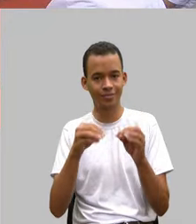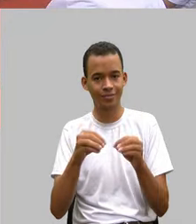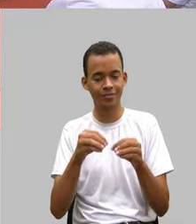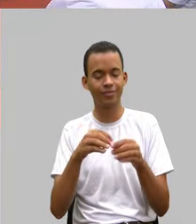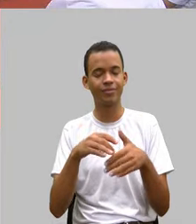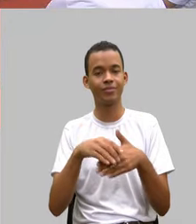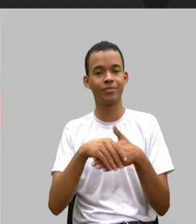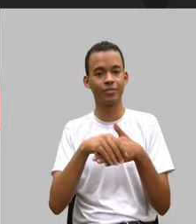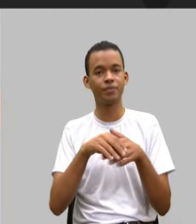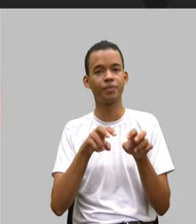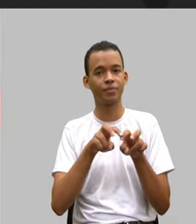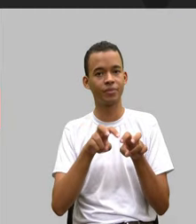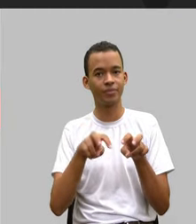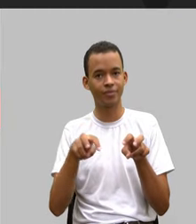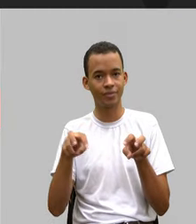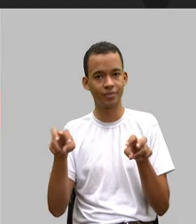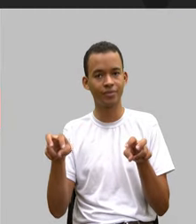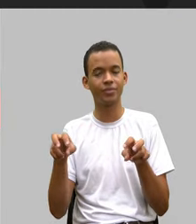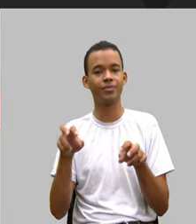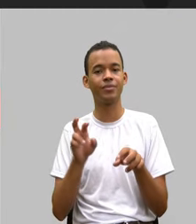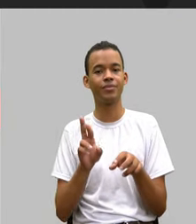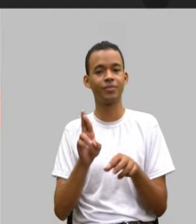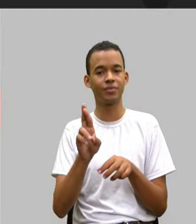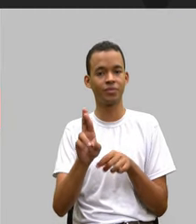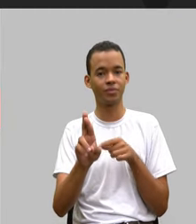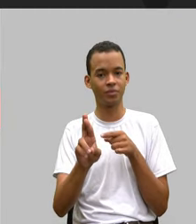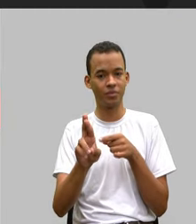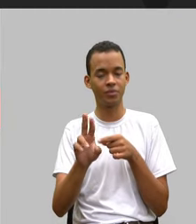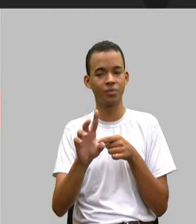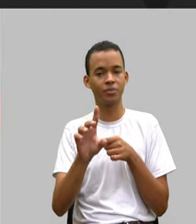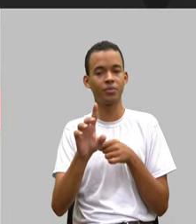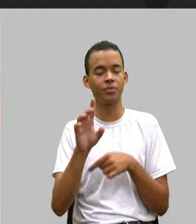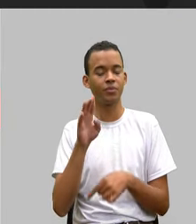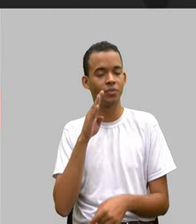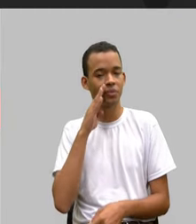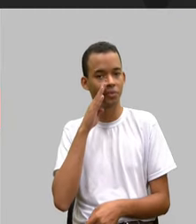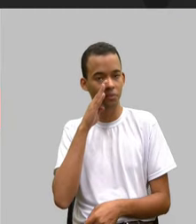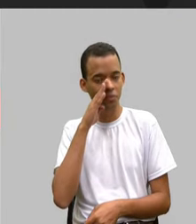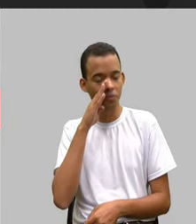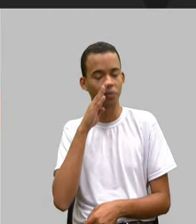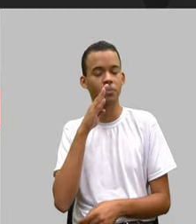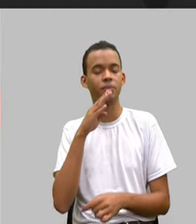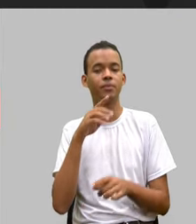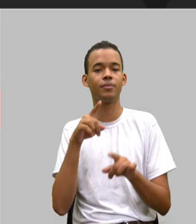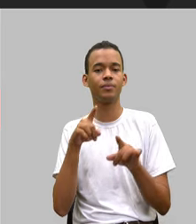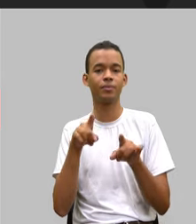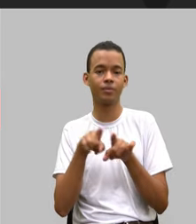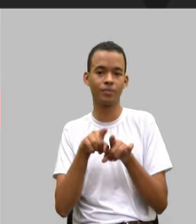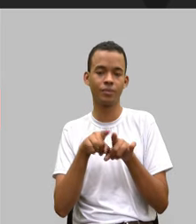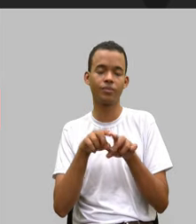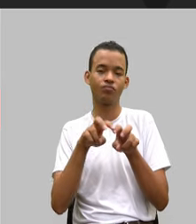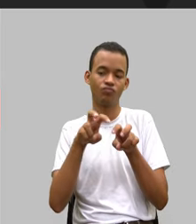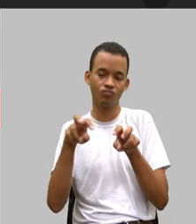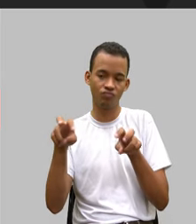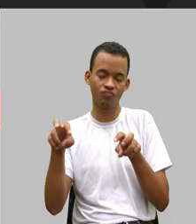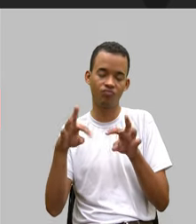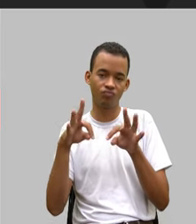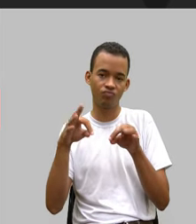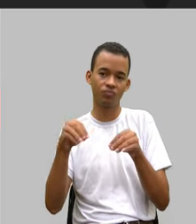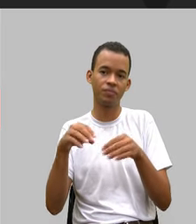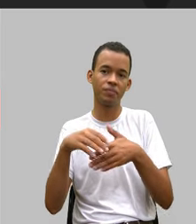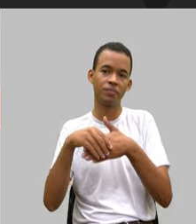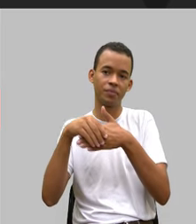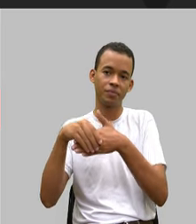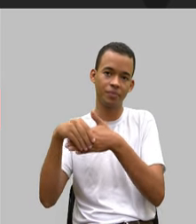abertura aqui na pessoal da deputada Ana Paula Siqueira estendendo a demais autoridades da mesa quero